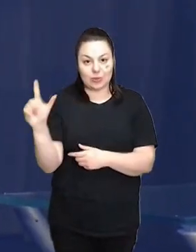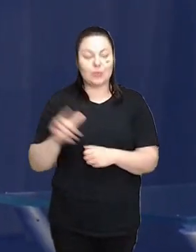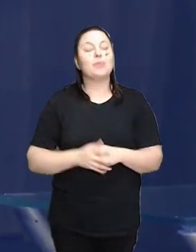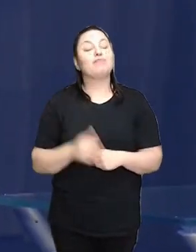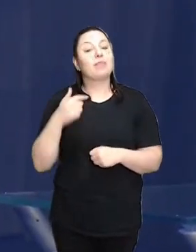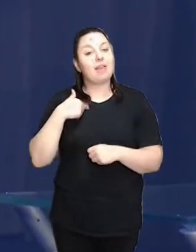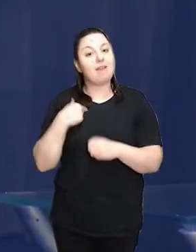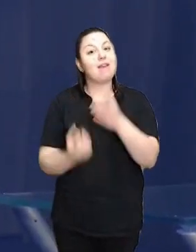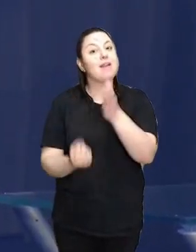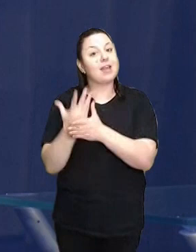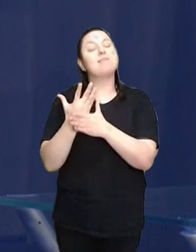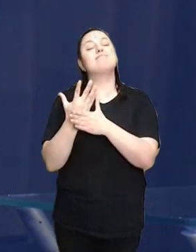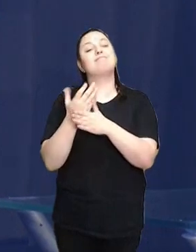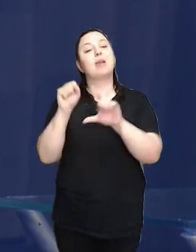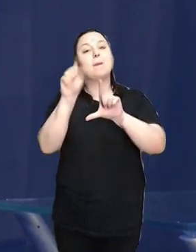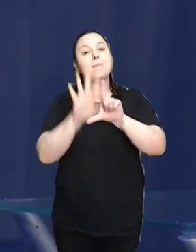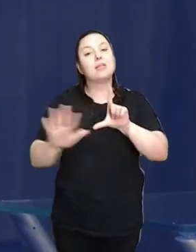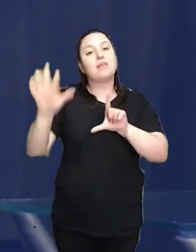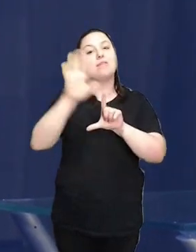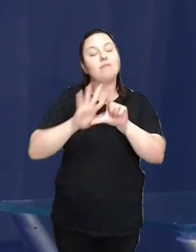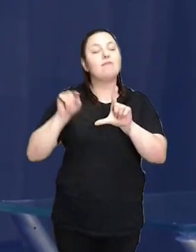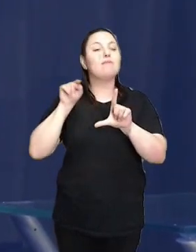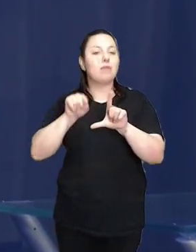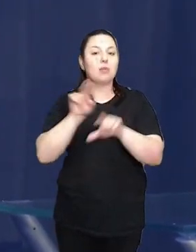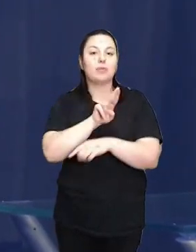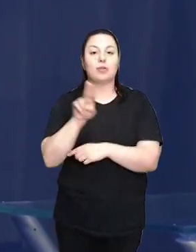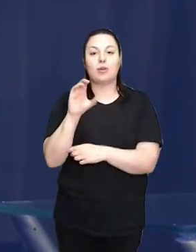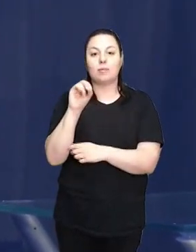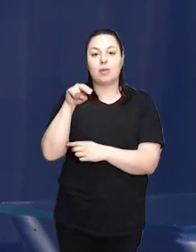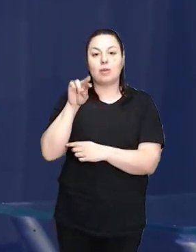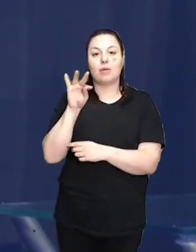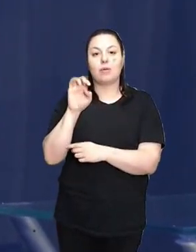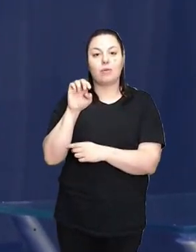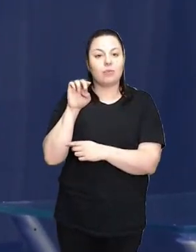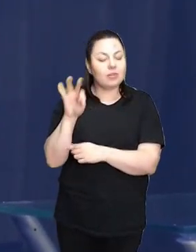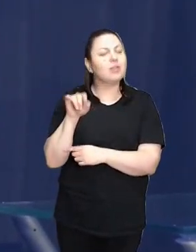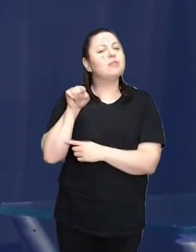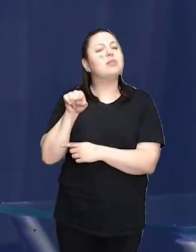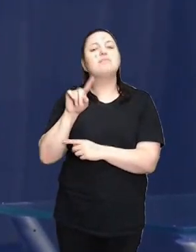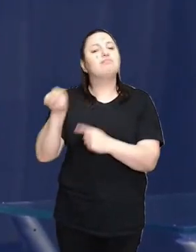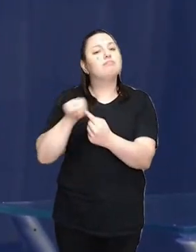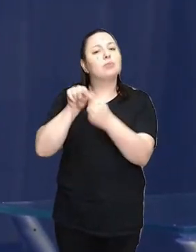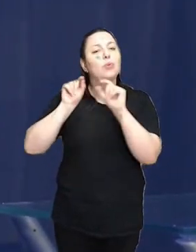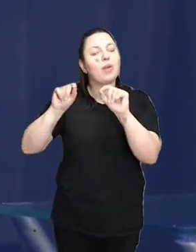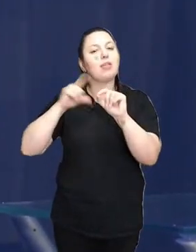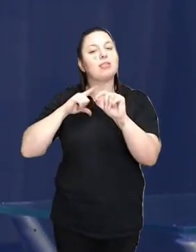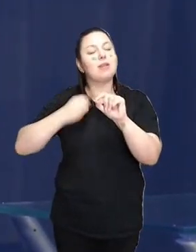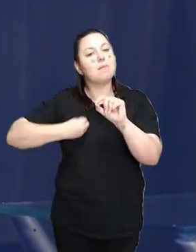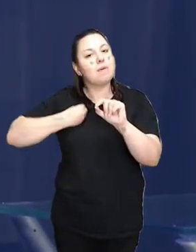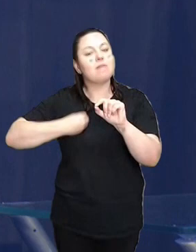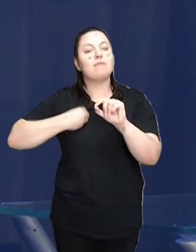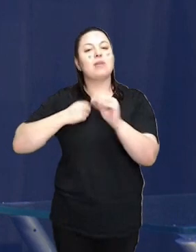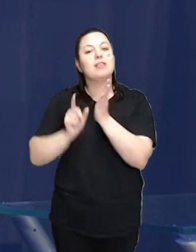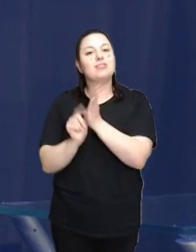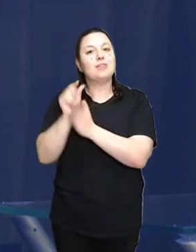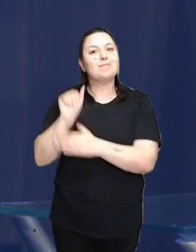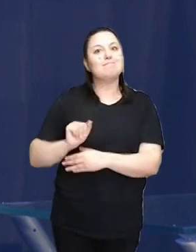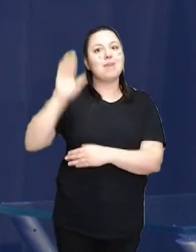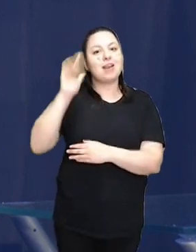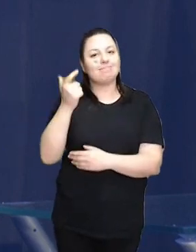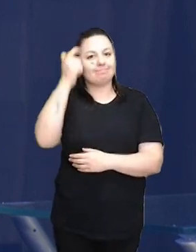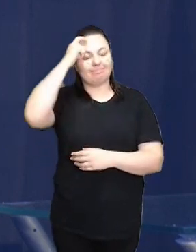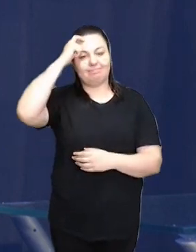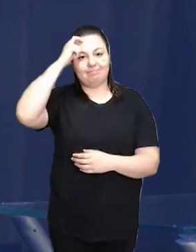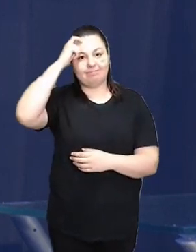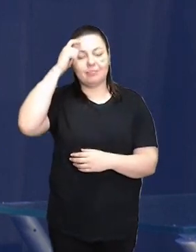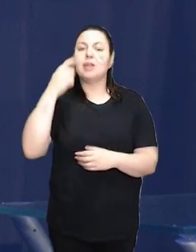essa plataforma de comunicação e educação para uma vida digital mais consciente. O nosso convite é para que a gente construa coletivamente a internet que a gente